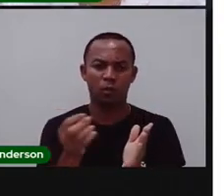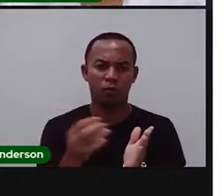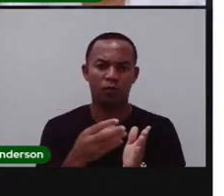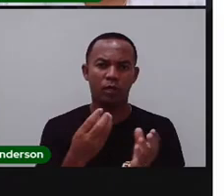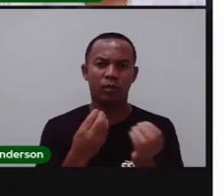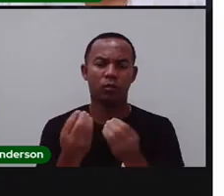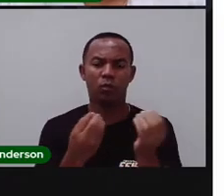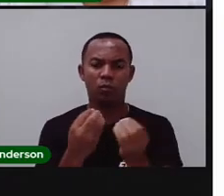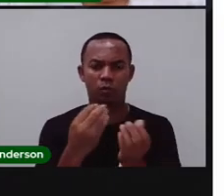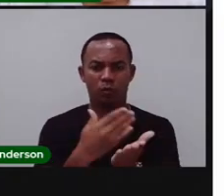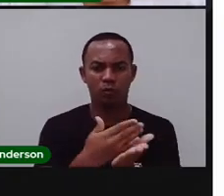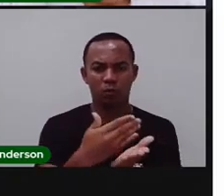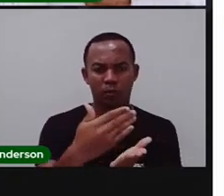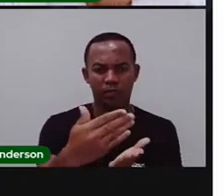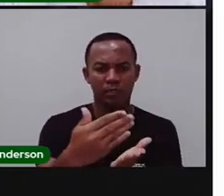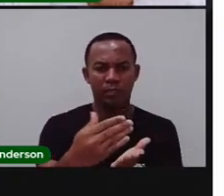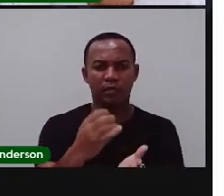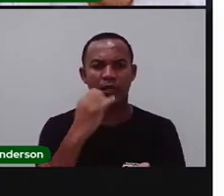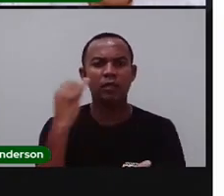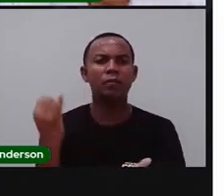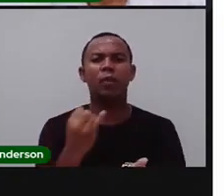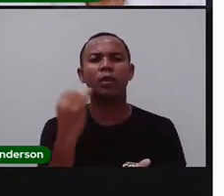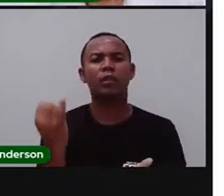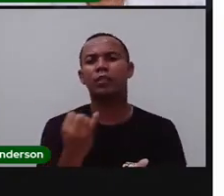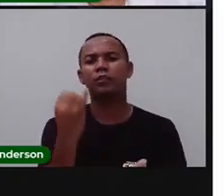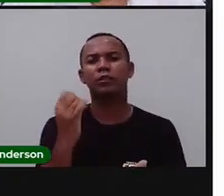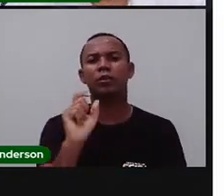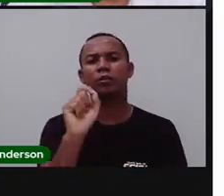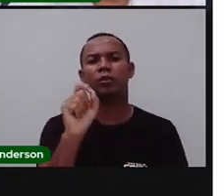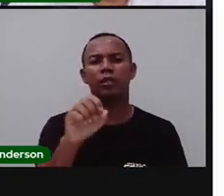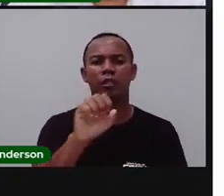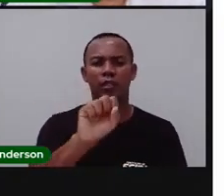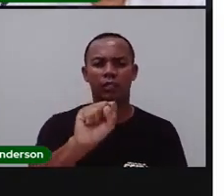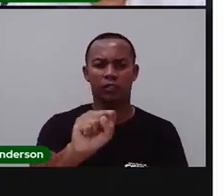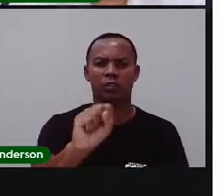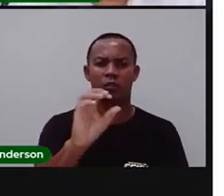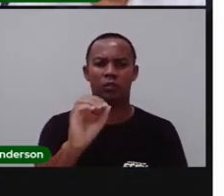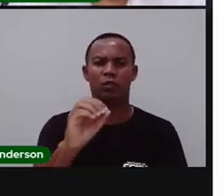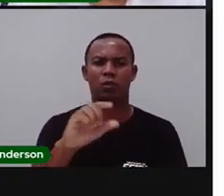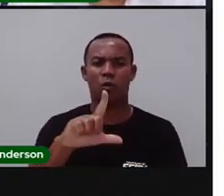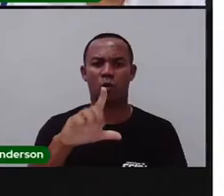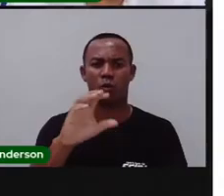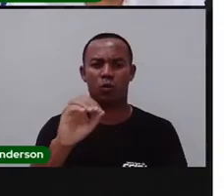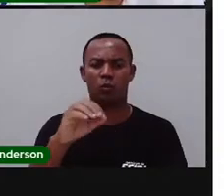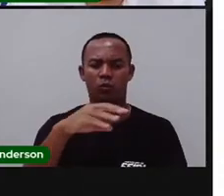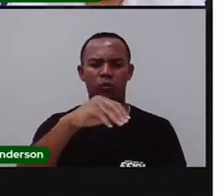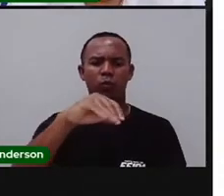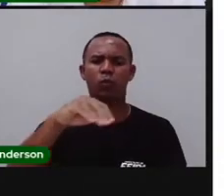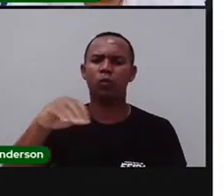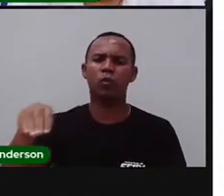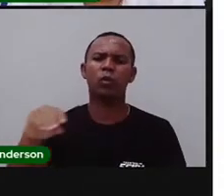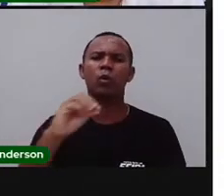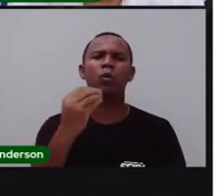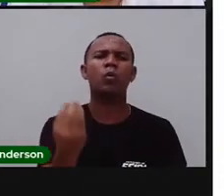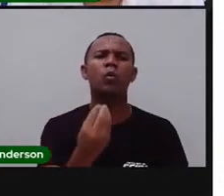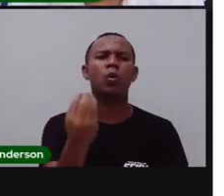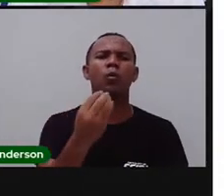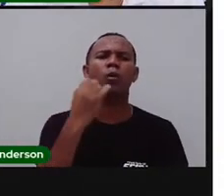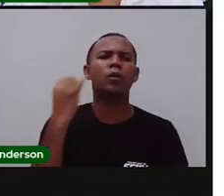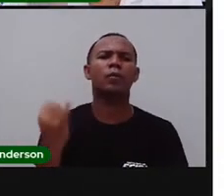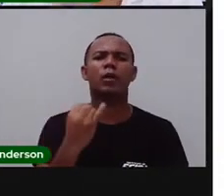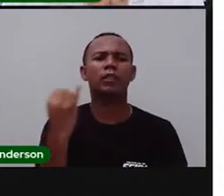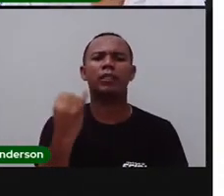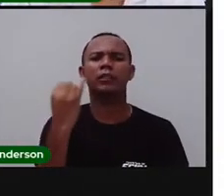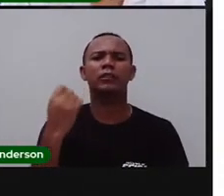vai começar com ela, que é a importância do solo na agricultura. Então, antes de qualquer coisa, a gente tem que pensar qual a importância do